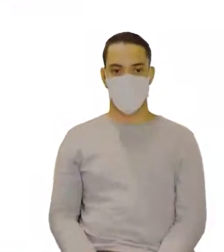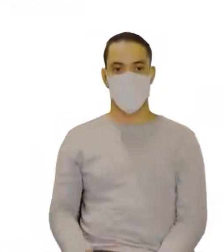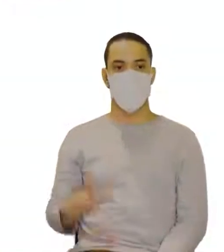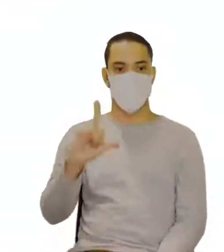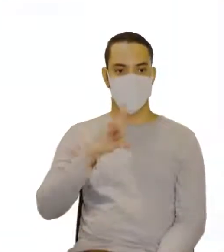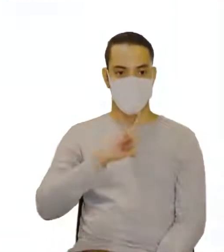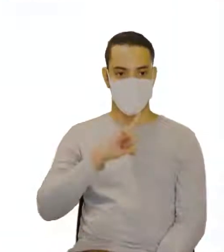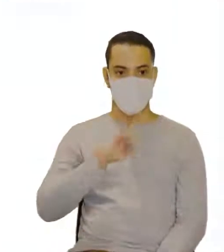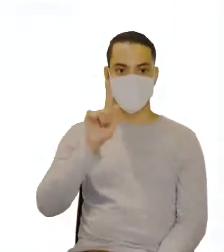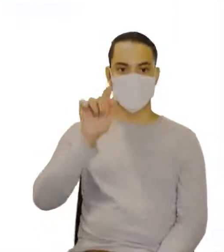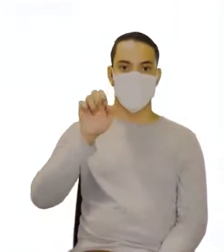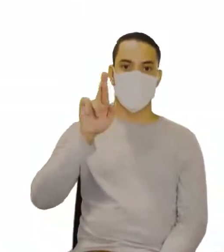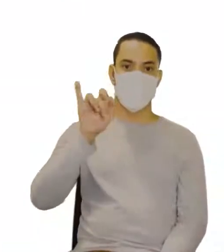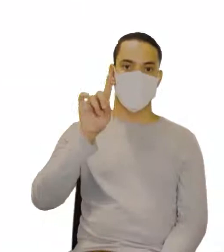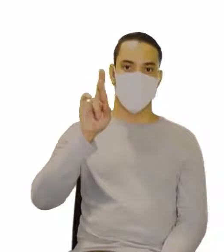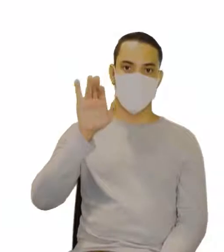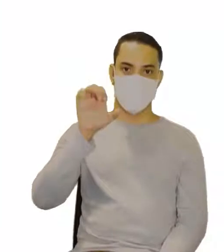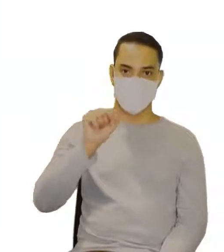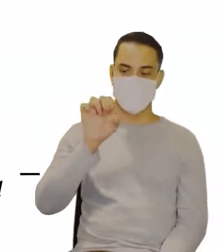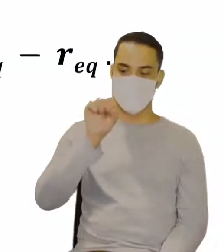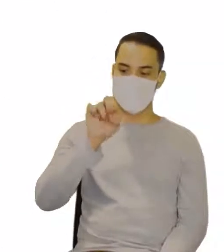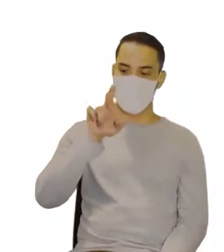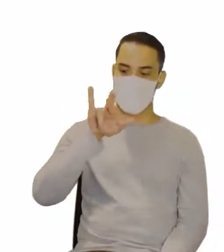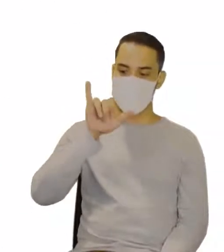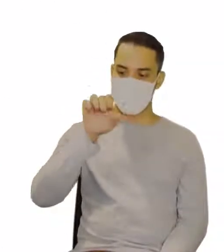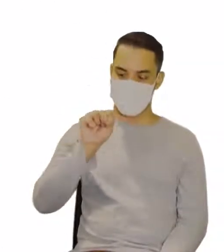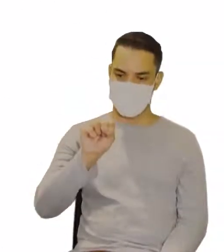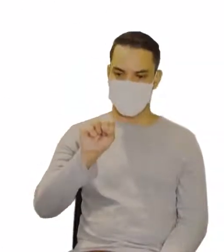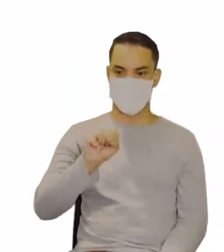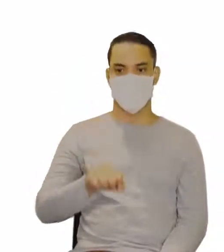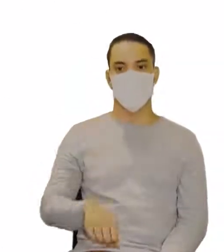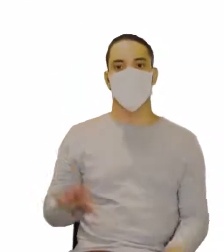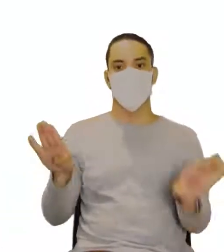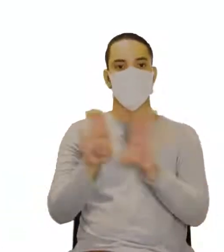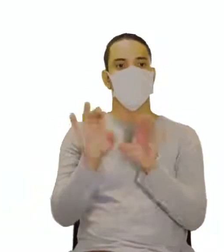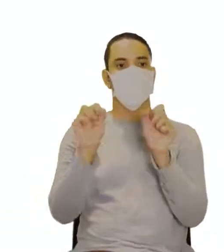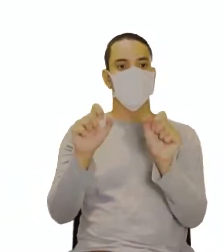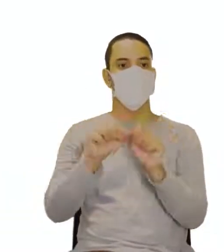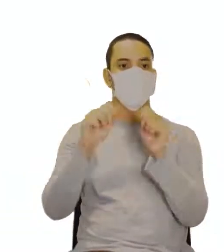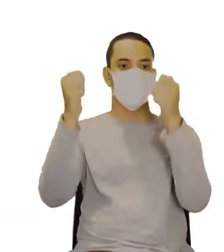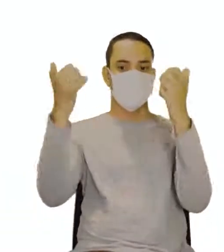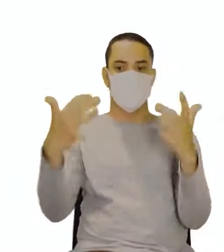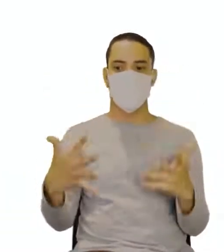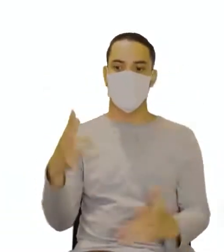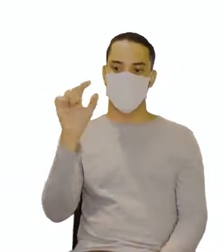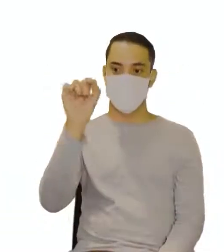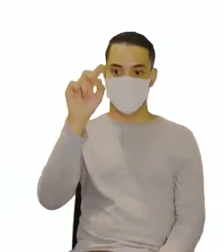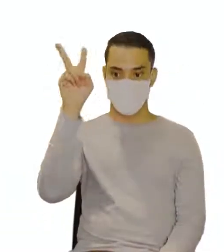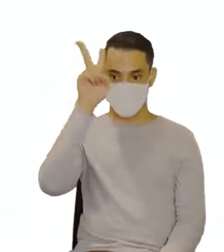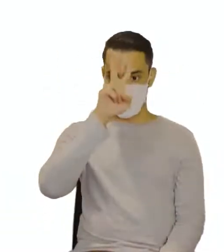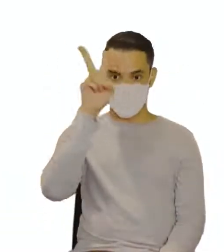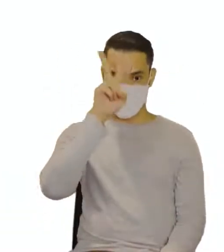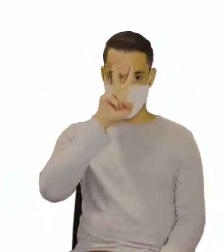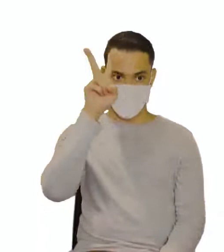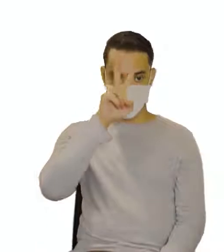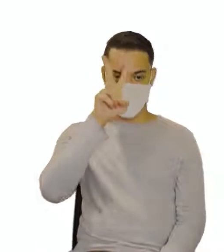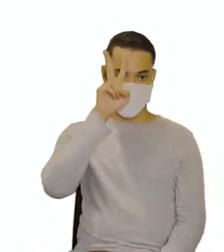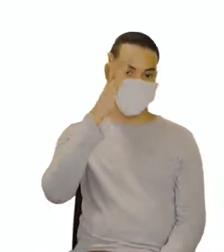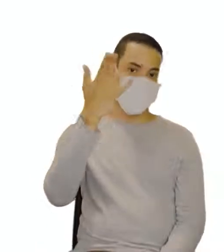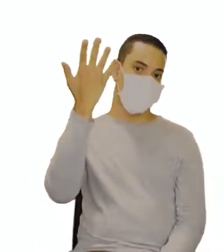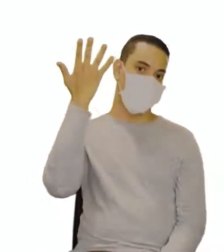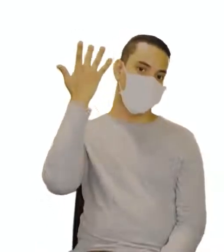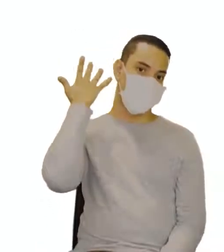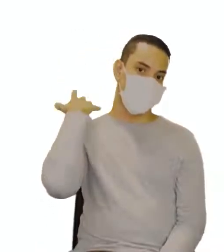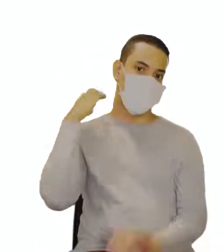série, ok? O que nós podemos falar mais, pessoal? Lembrando aqui, lá na equação